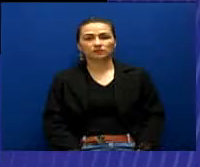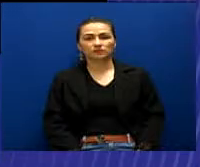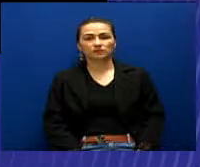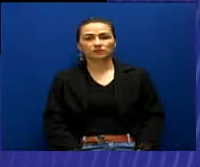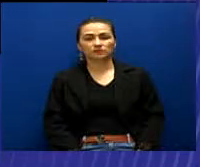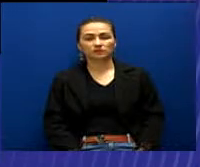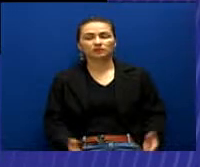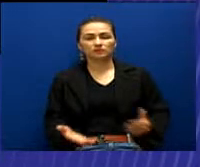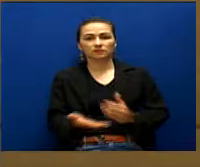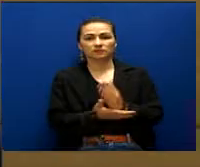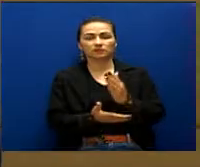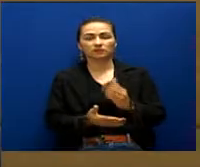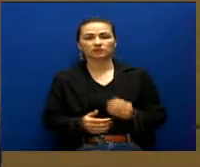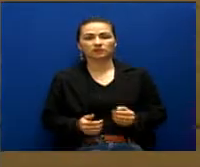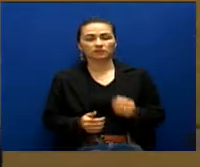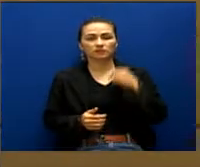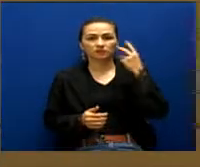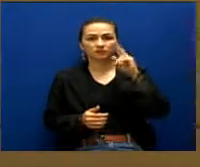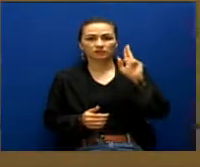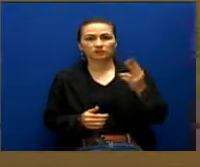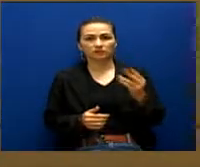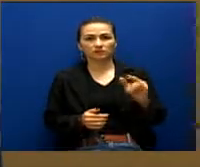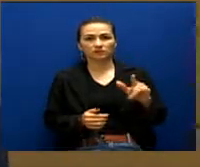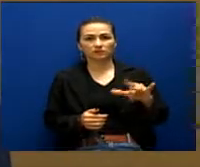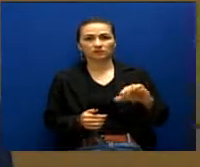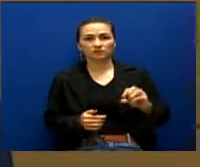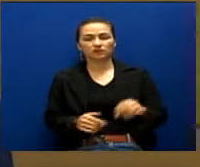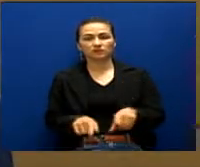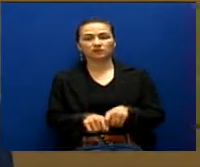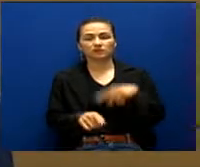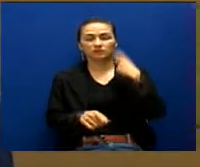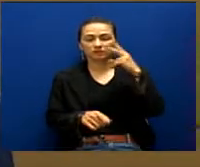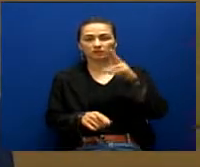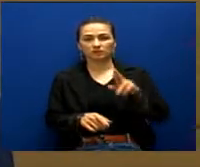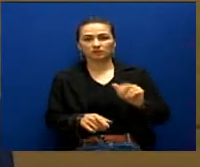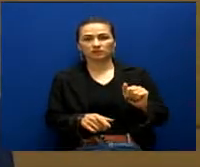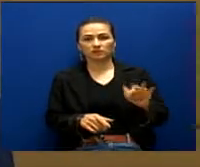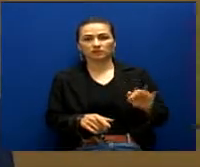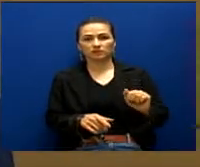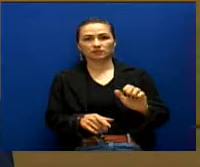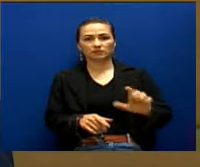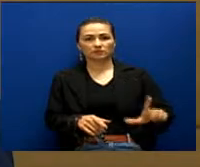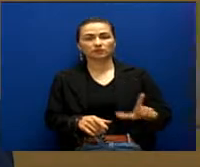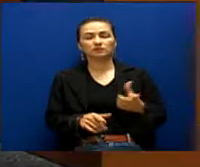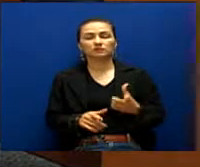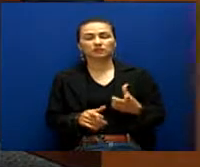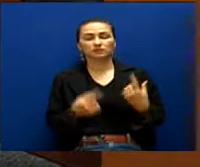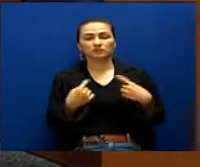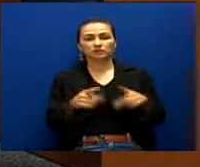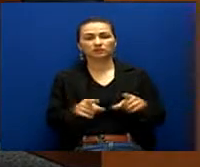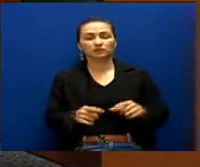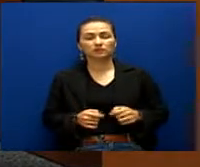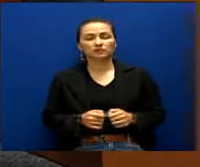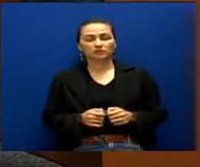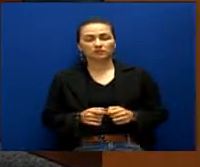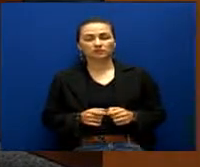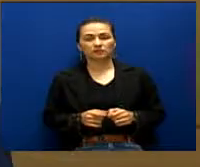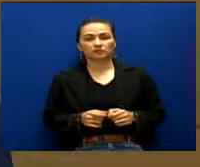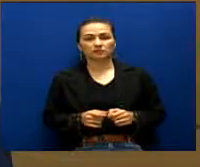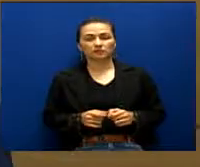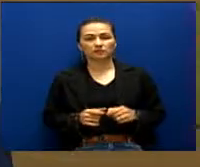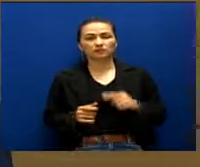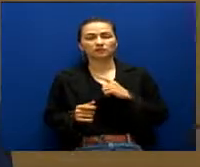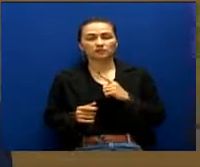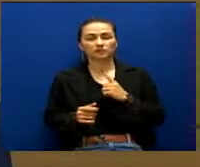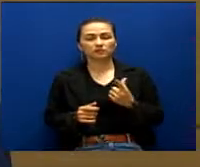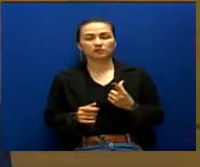Fica aprovado com voto contrário do vereador Hélio e do vereador Rafael Militão. Eu peço agora na emenda número 12. Sabe o que acontece? Tem a 1, a 2 e a